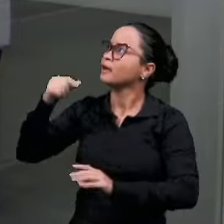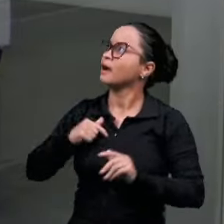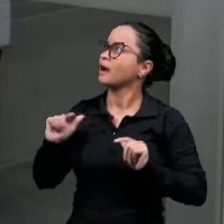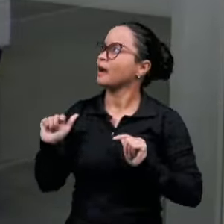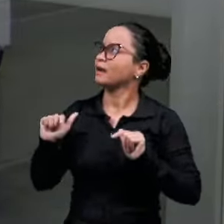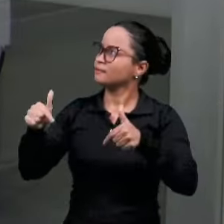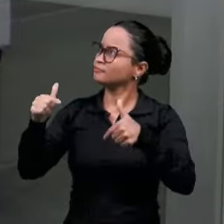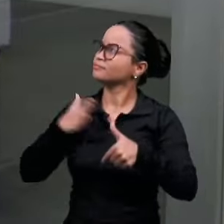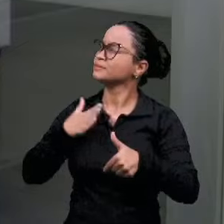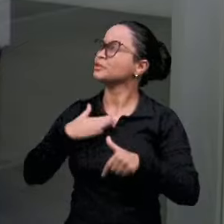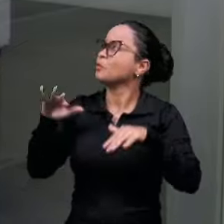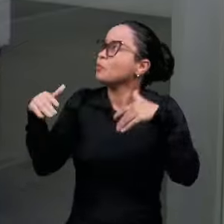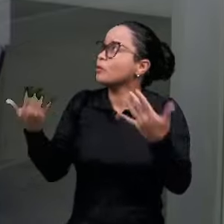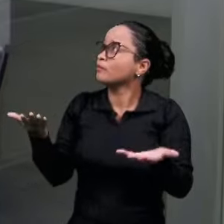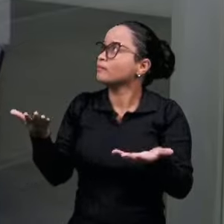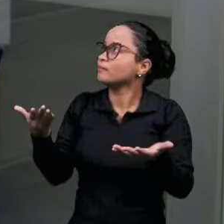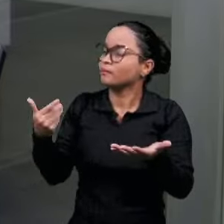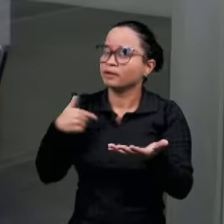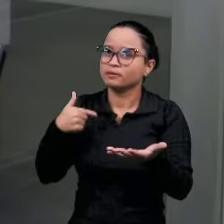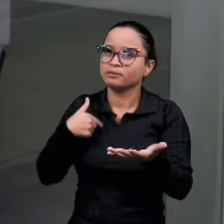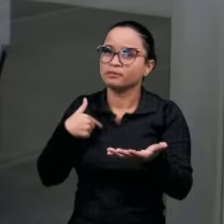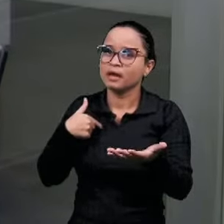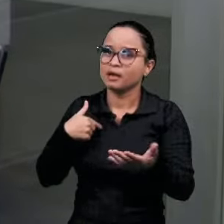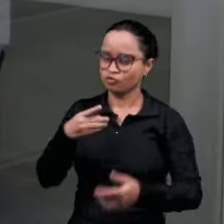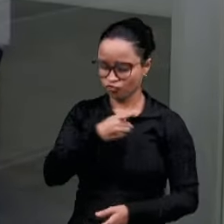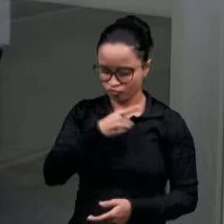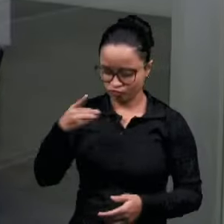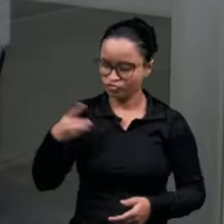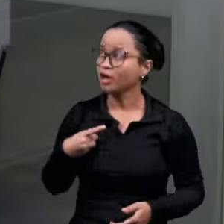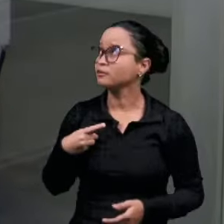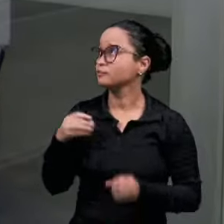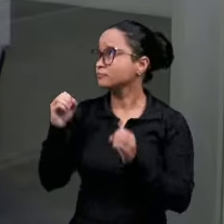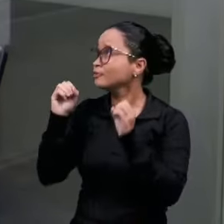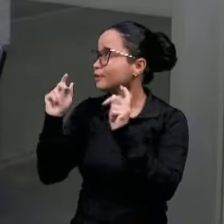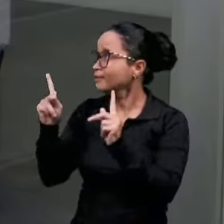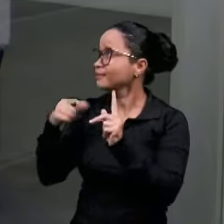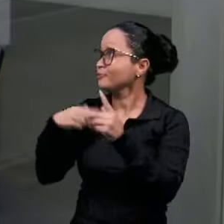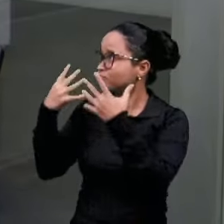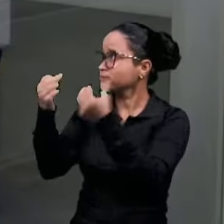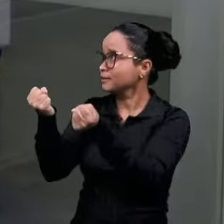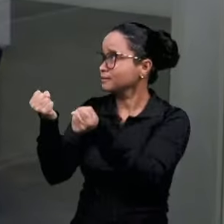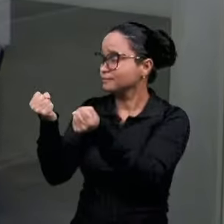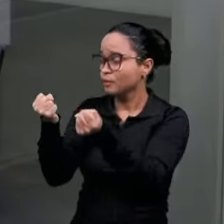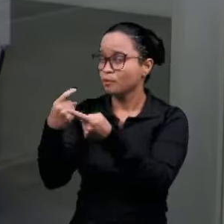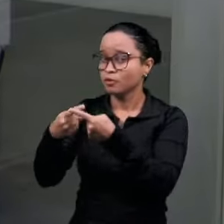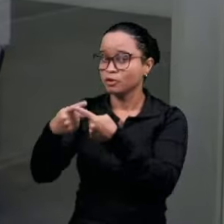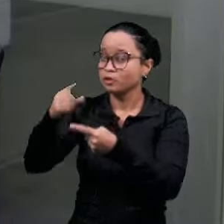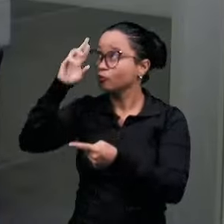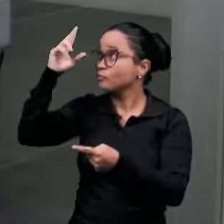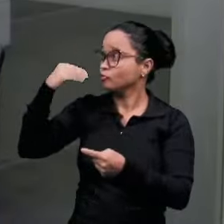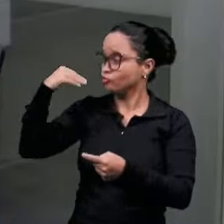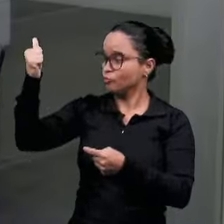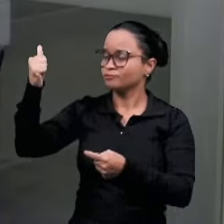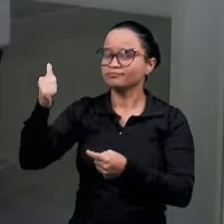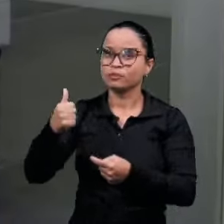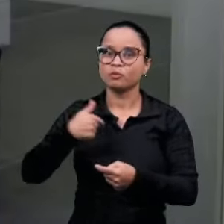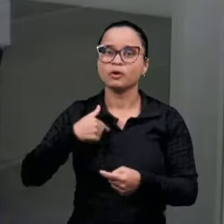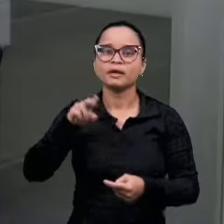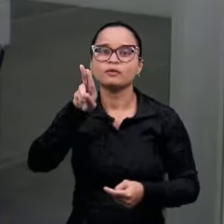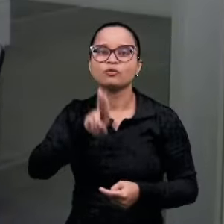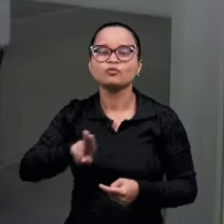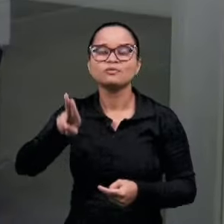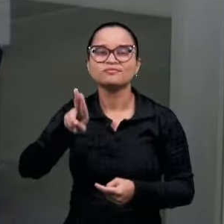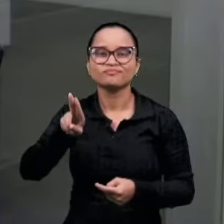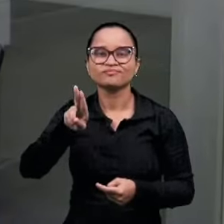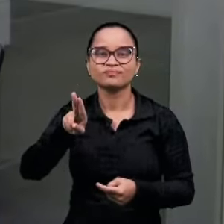faça, Senhor? Que eu seja diácono, então eu vou ser diácono, porque se o Senhor quer, porque a instrumentalidade não